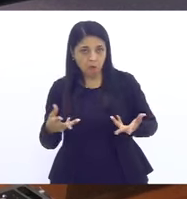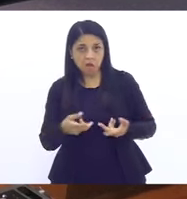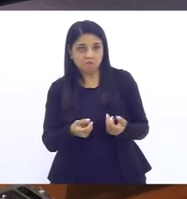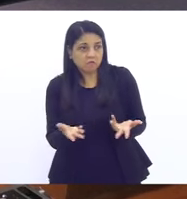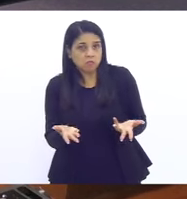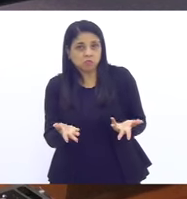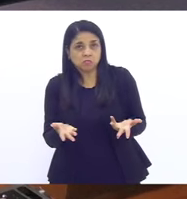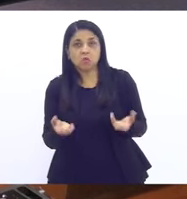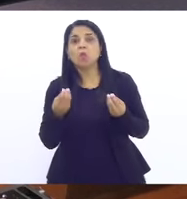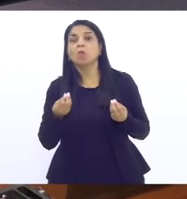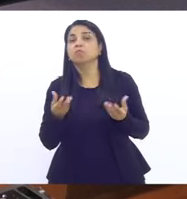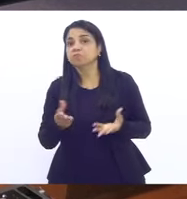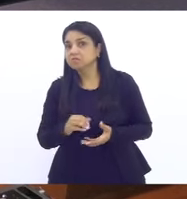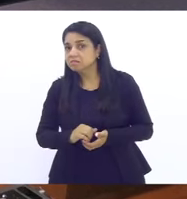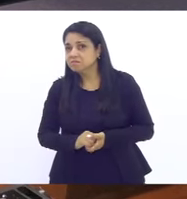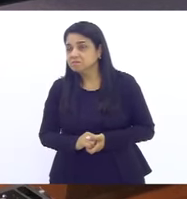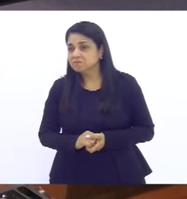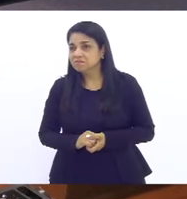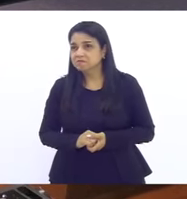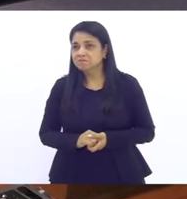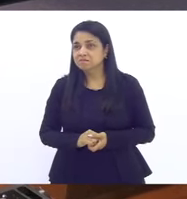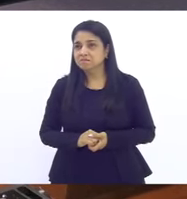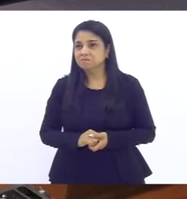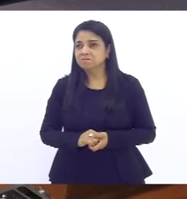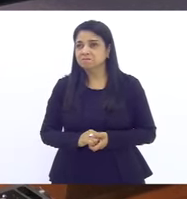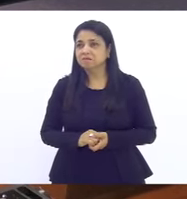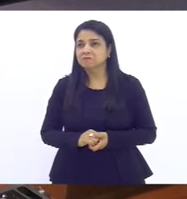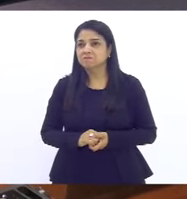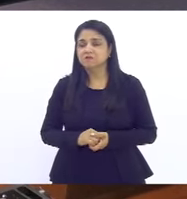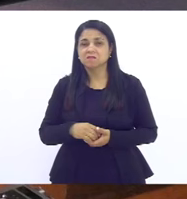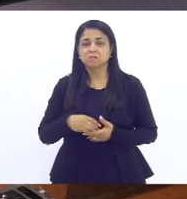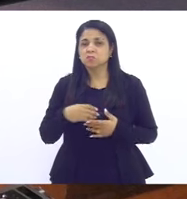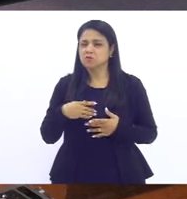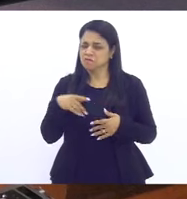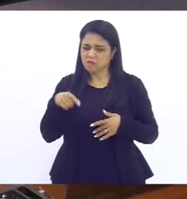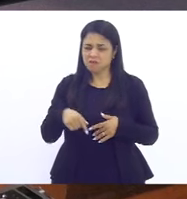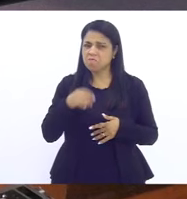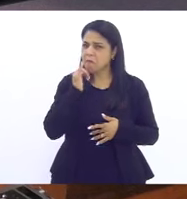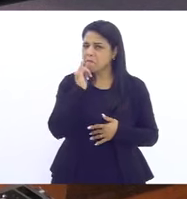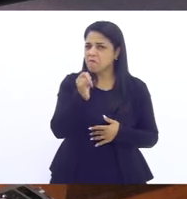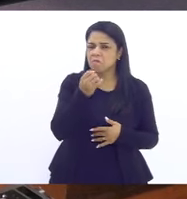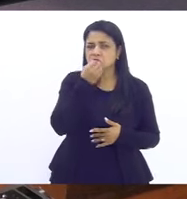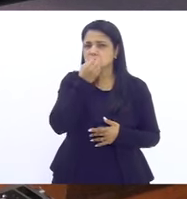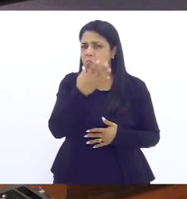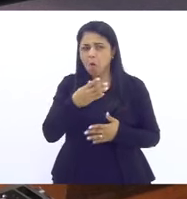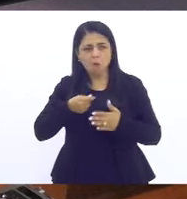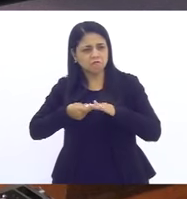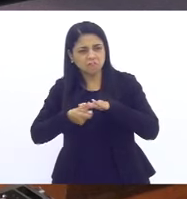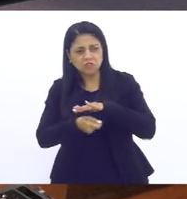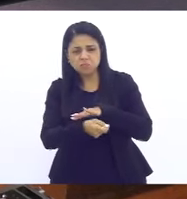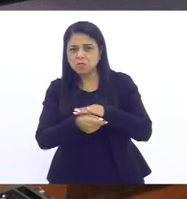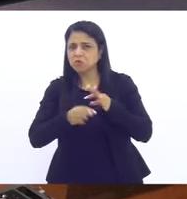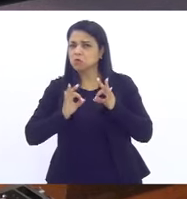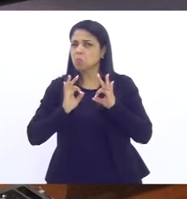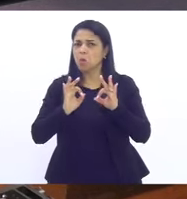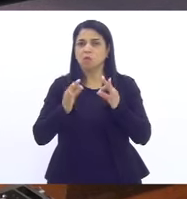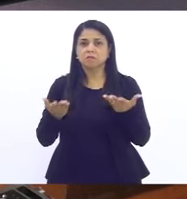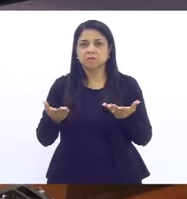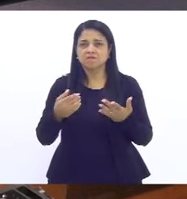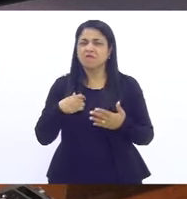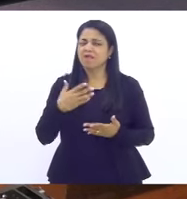maravilhas. Mil maravilhas. Vem para cá e fala que tudo bom. Investimento, está tudo funcionando. Mas nós sabemos que não é verdade,